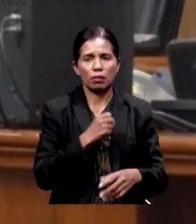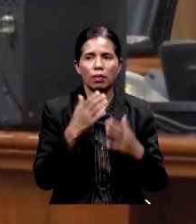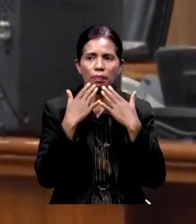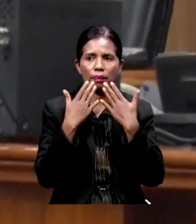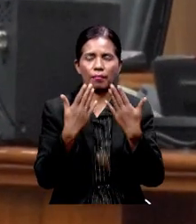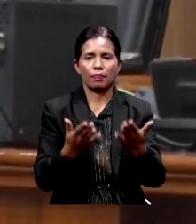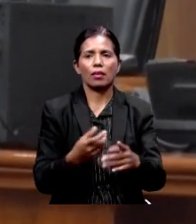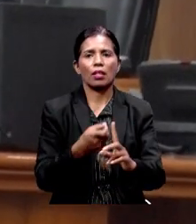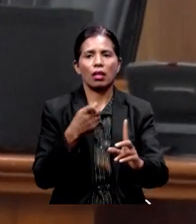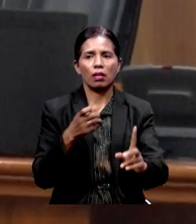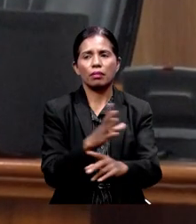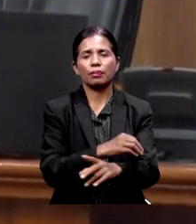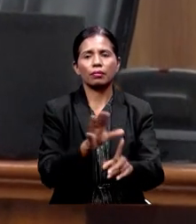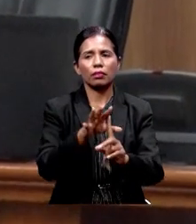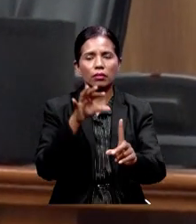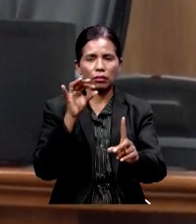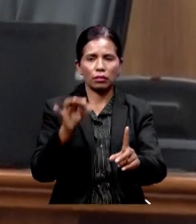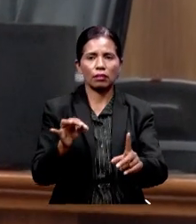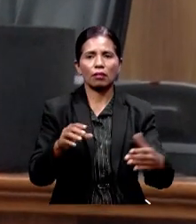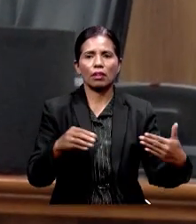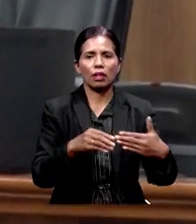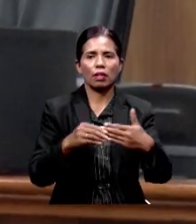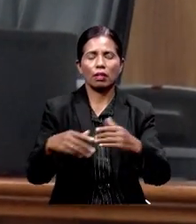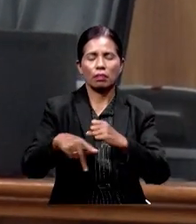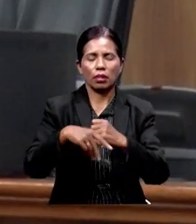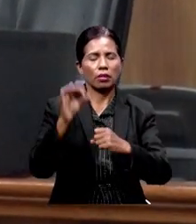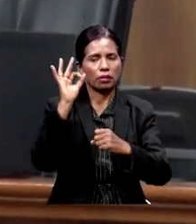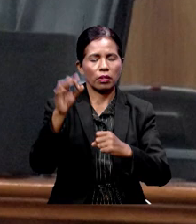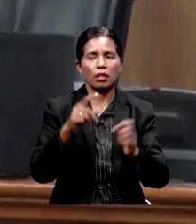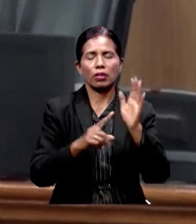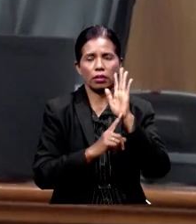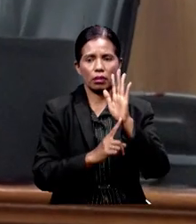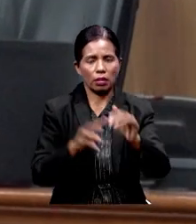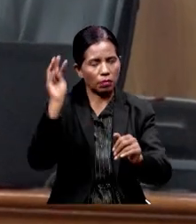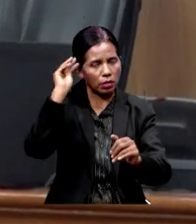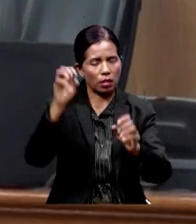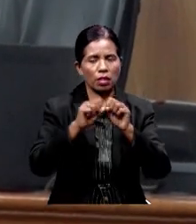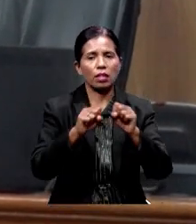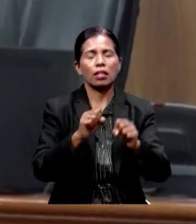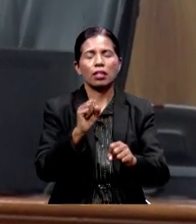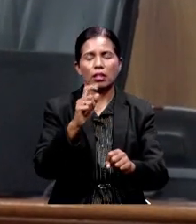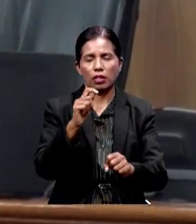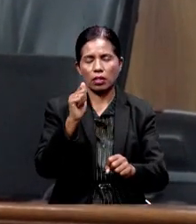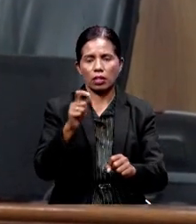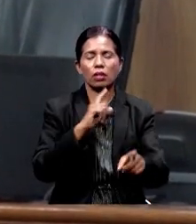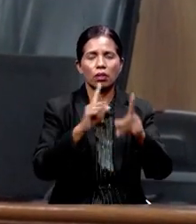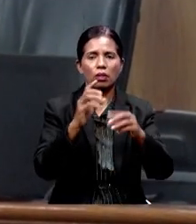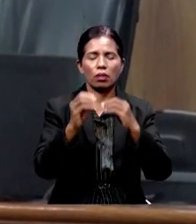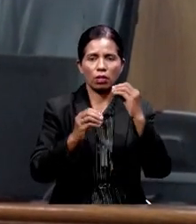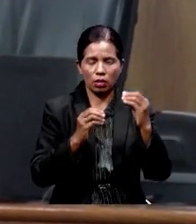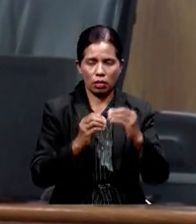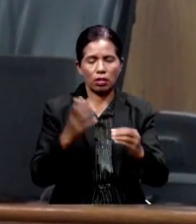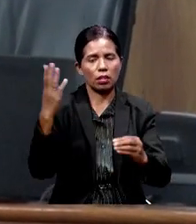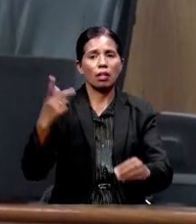Usi falha nebe acontece eleição liderança comunitária ne Fretling atau requerimento ida ba Ministério Administração Estatal atau explica por menor